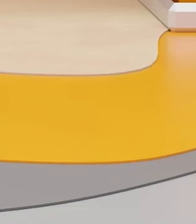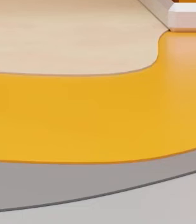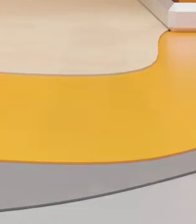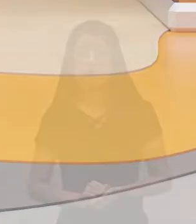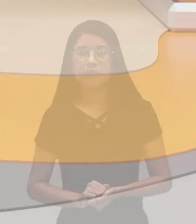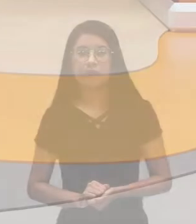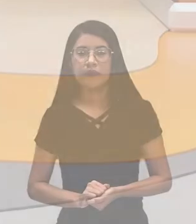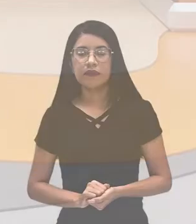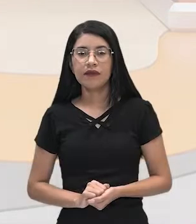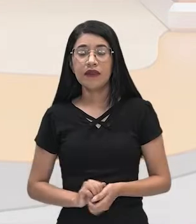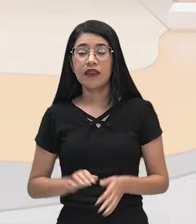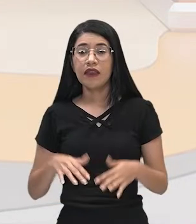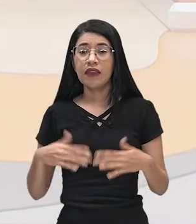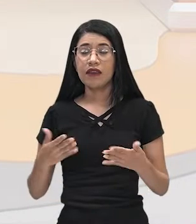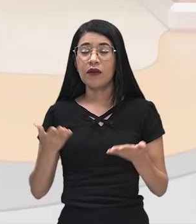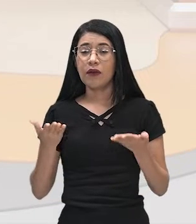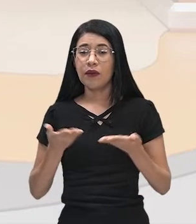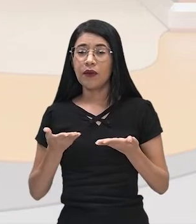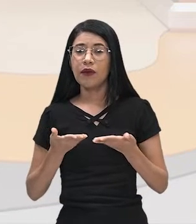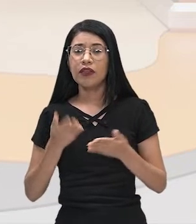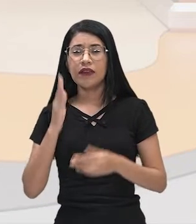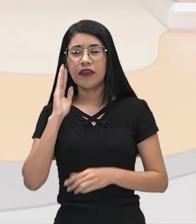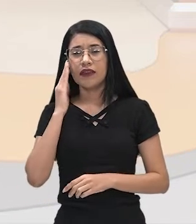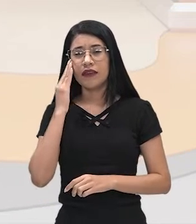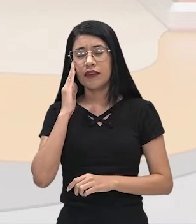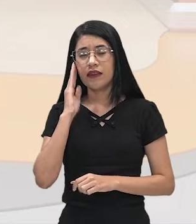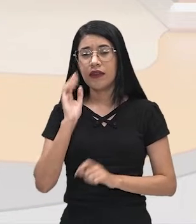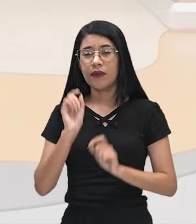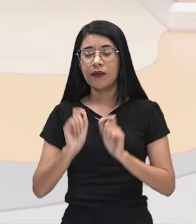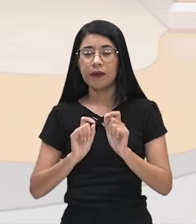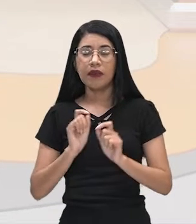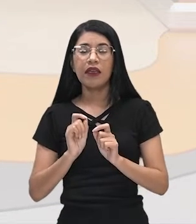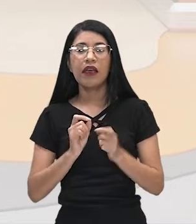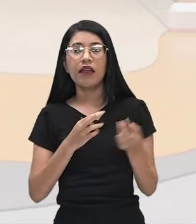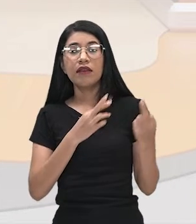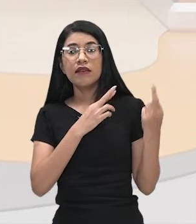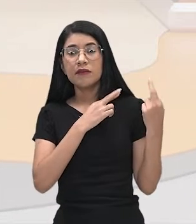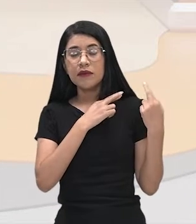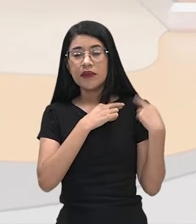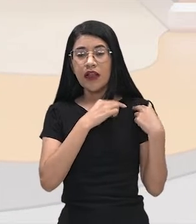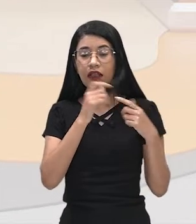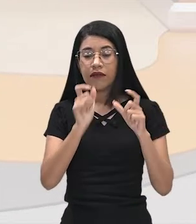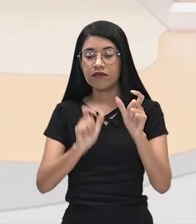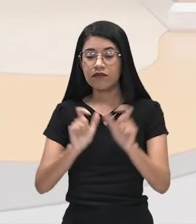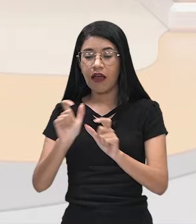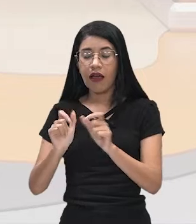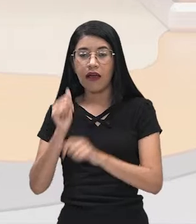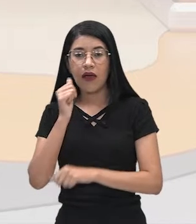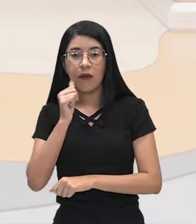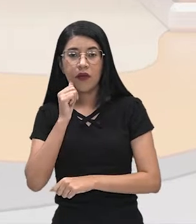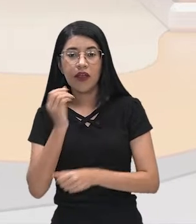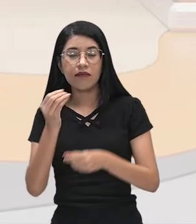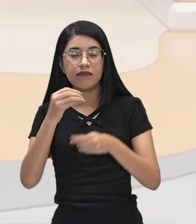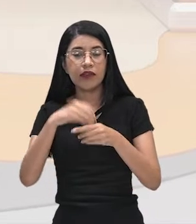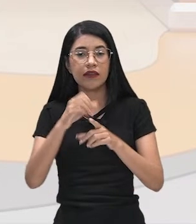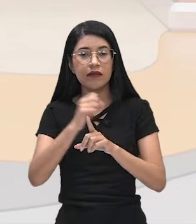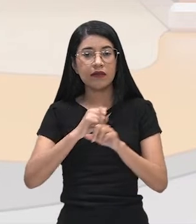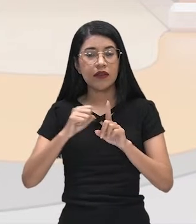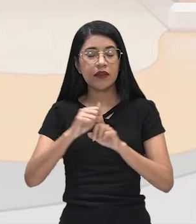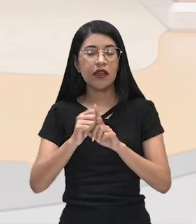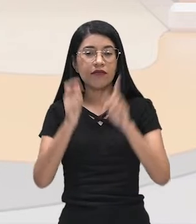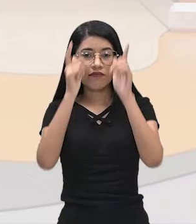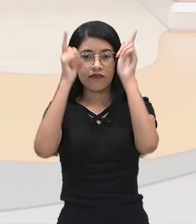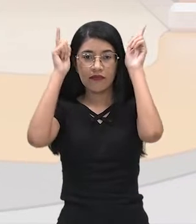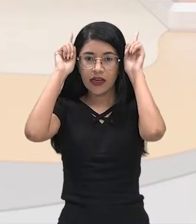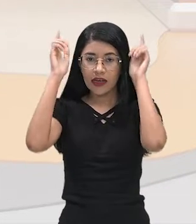É isso aí, turminha. Nós vamos hoje, então, entender aí o papel da mulher na Grécia e em Roma.